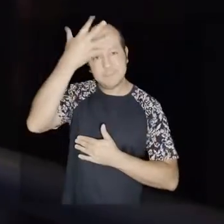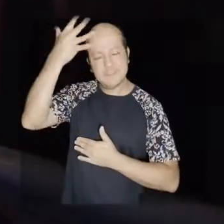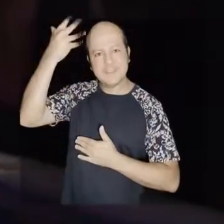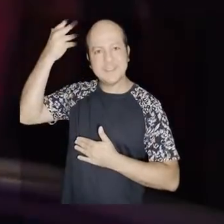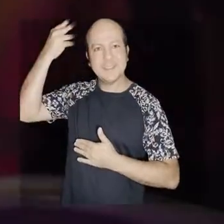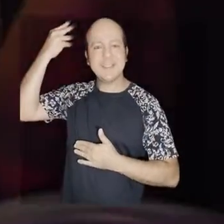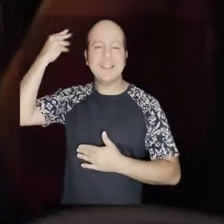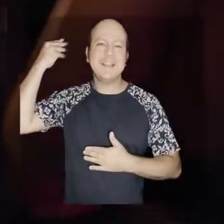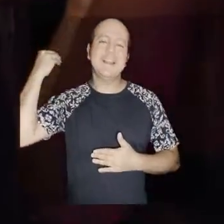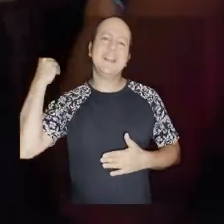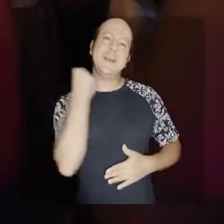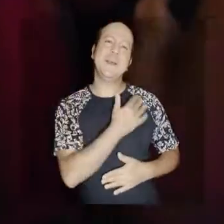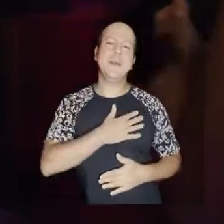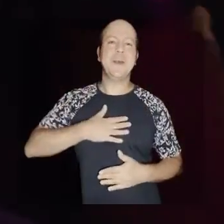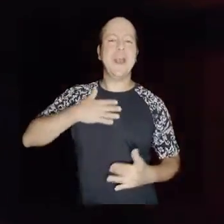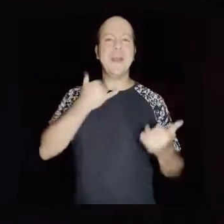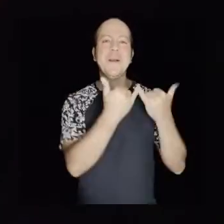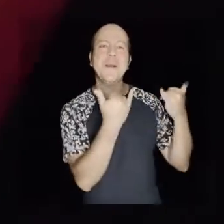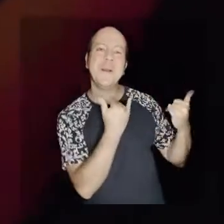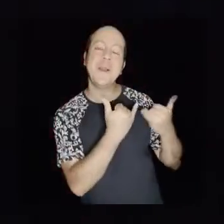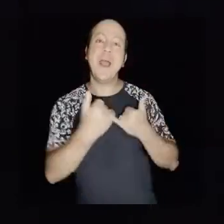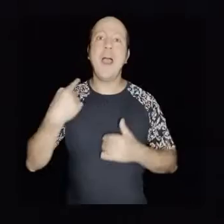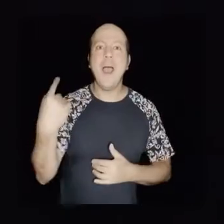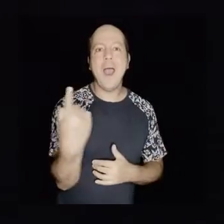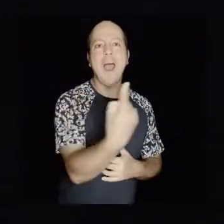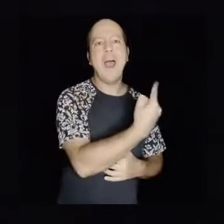Na plateia, uma mulher fotografa a banda.